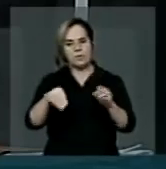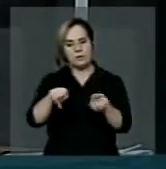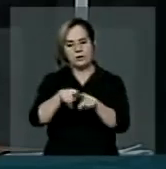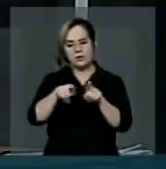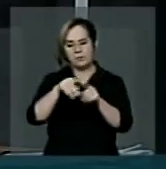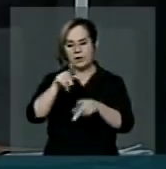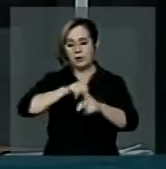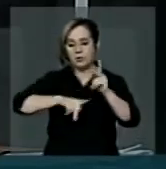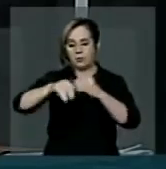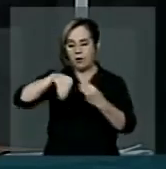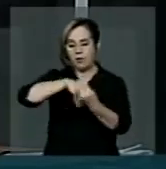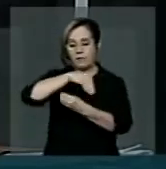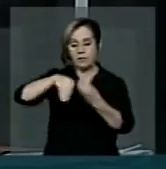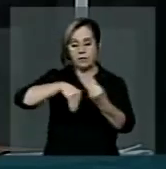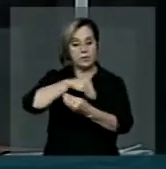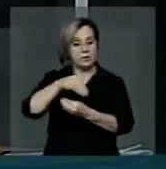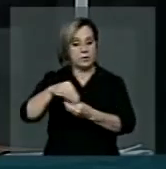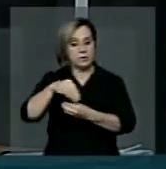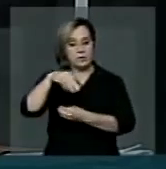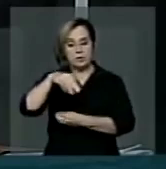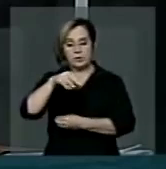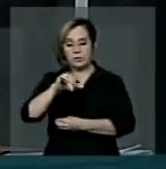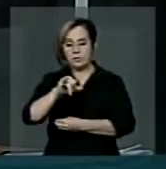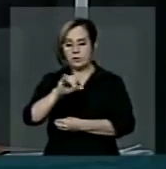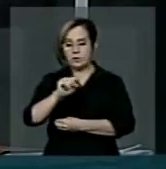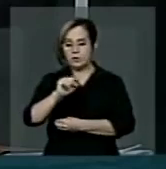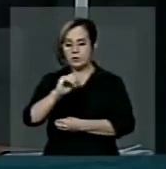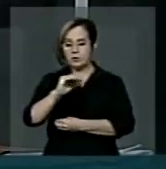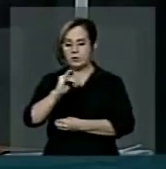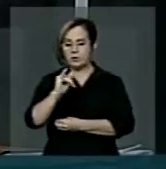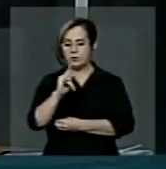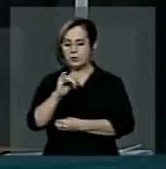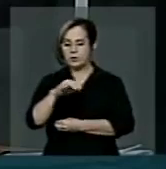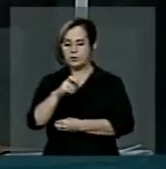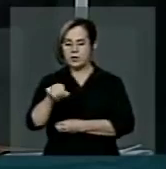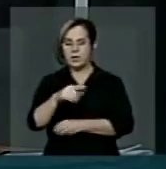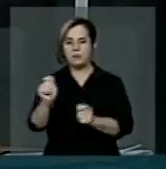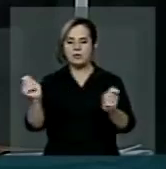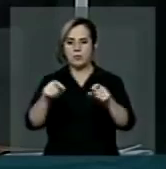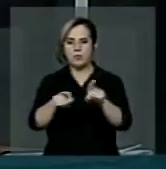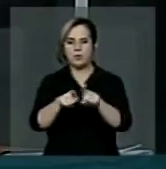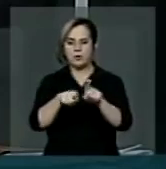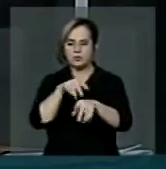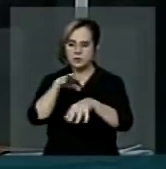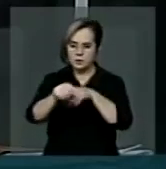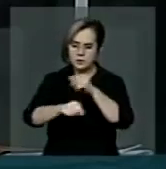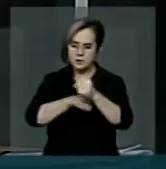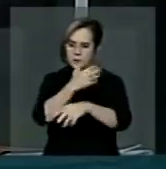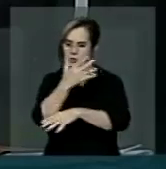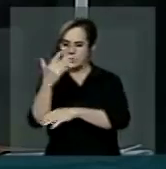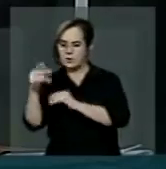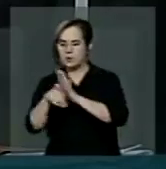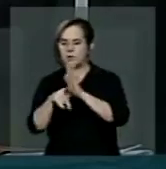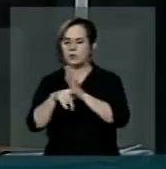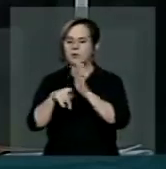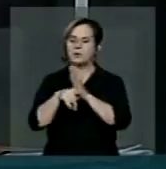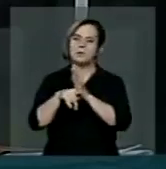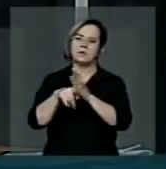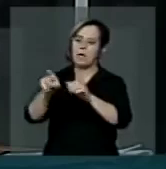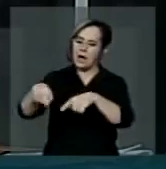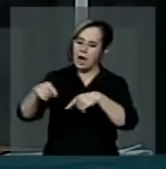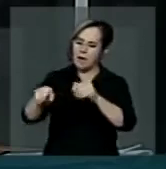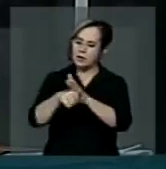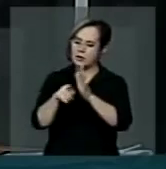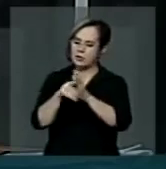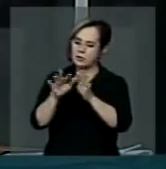miscigenações, onde caibam o extrativismo, a agricultura familiar, a produção agroecológica,